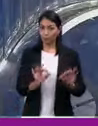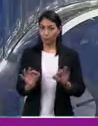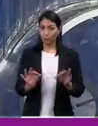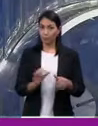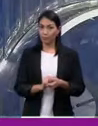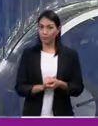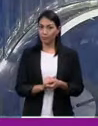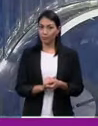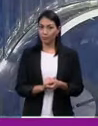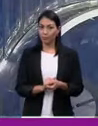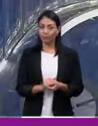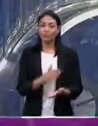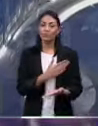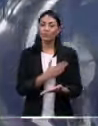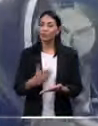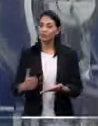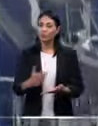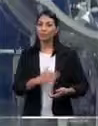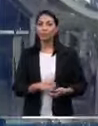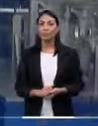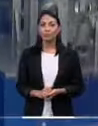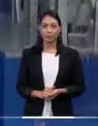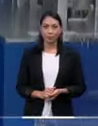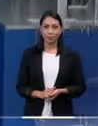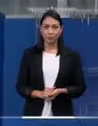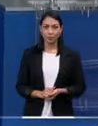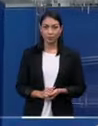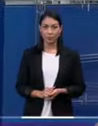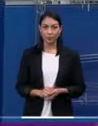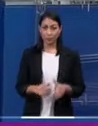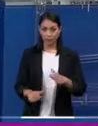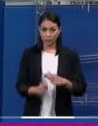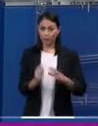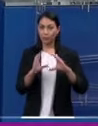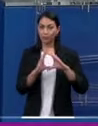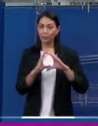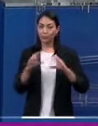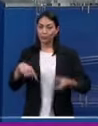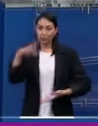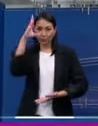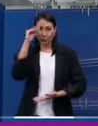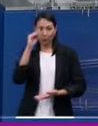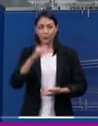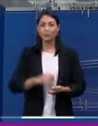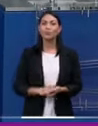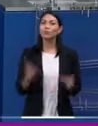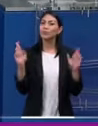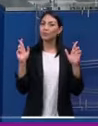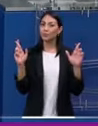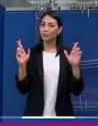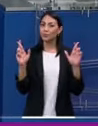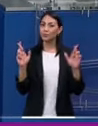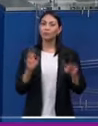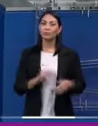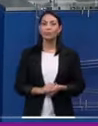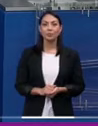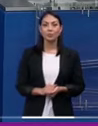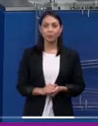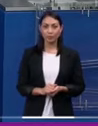posicionadas. Valendo! Vem aí a primeira bola da noite, dedos